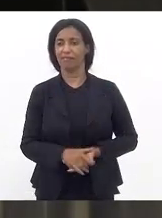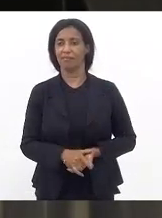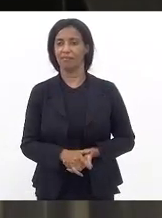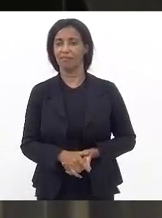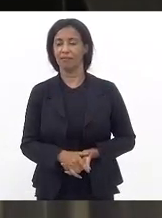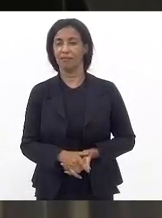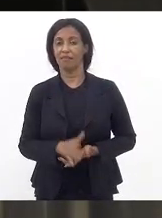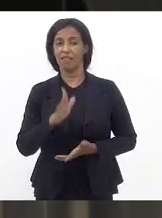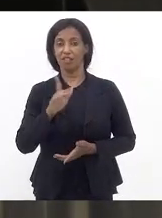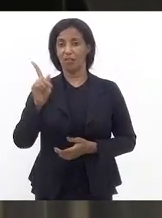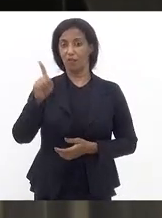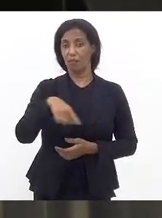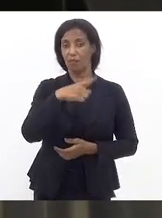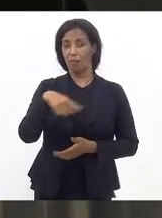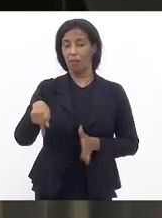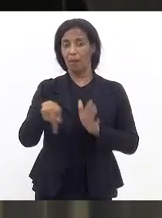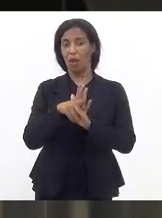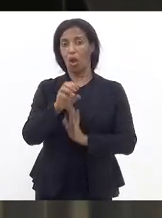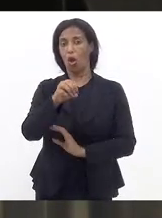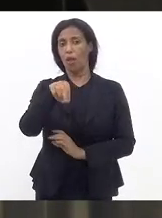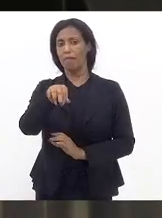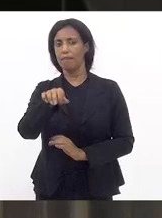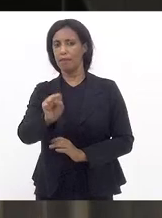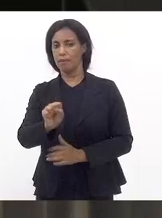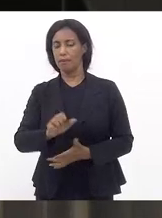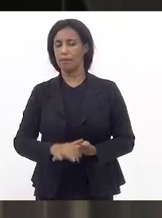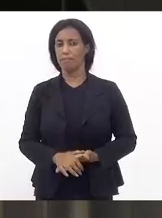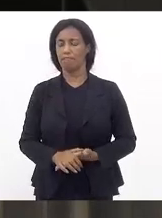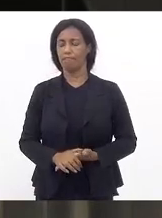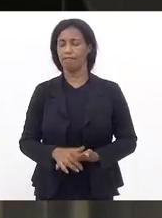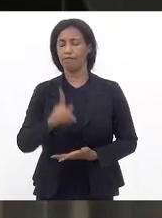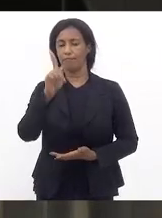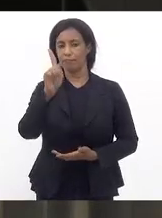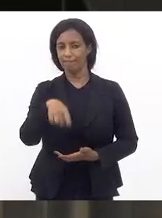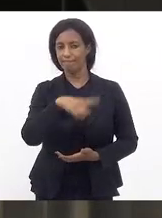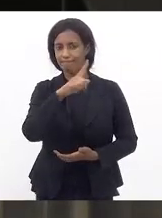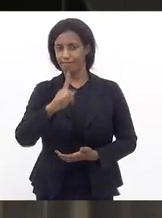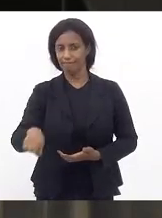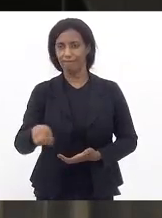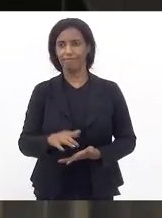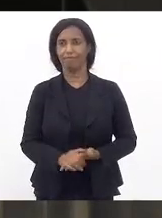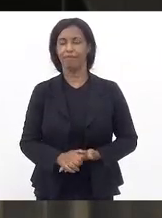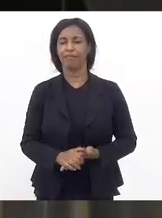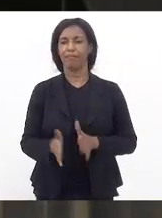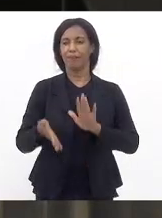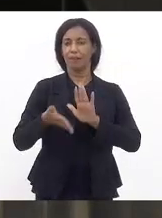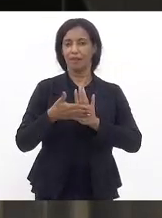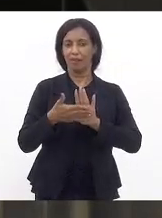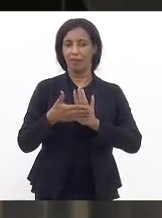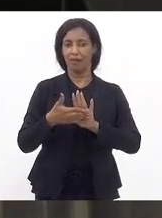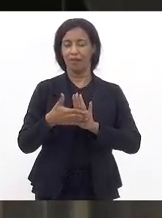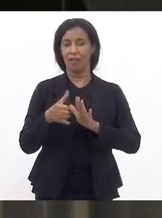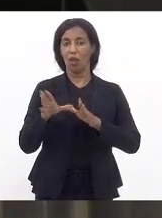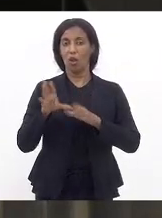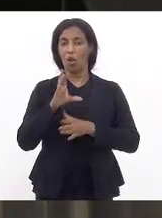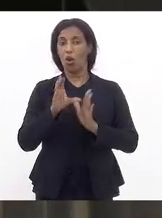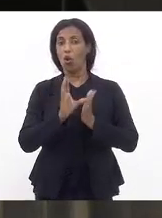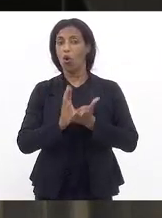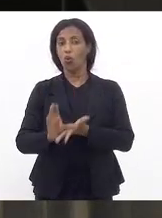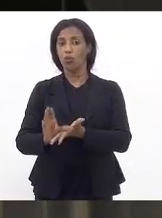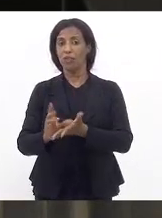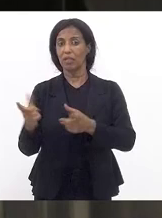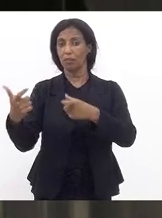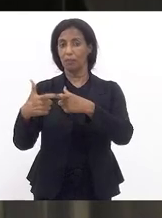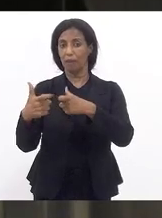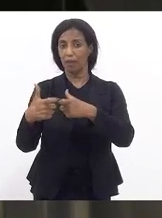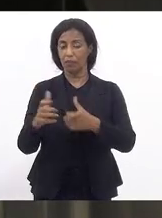ele já foi proibido pela própria OMS ele já foi aí proibido pela própria pelo próprio Conselho Federal de